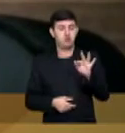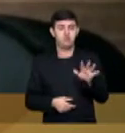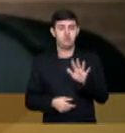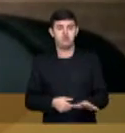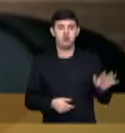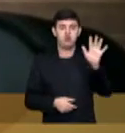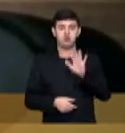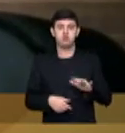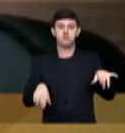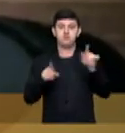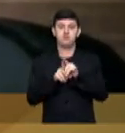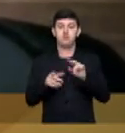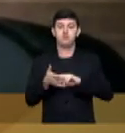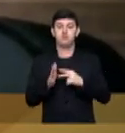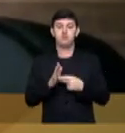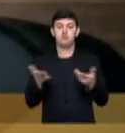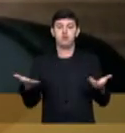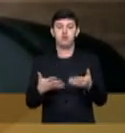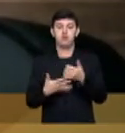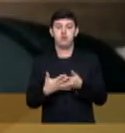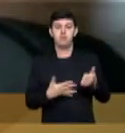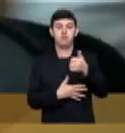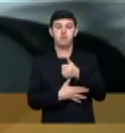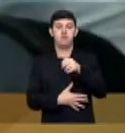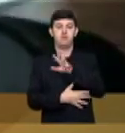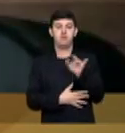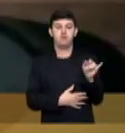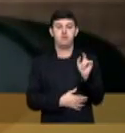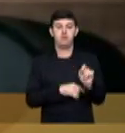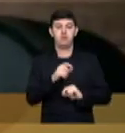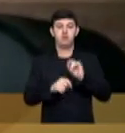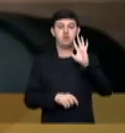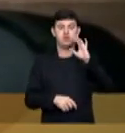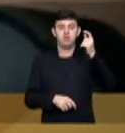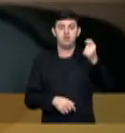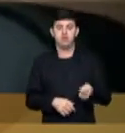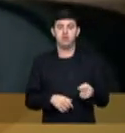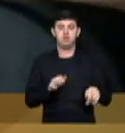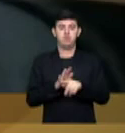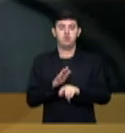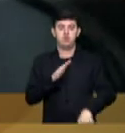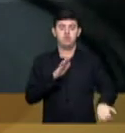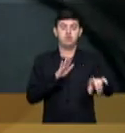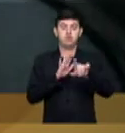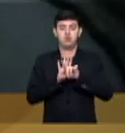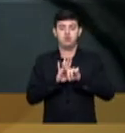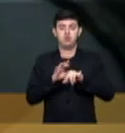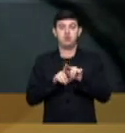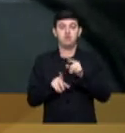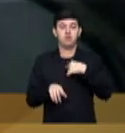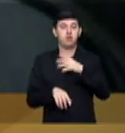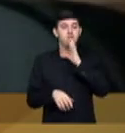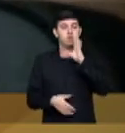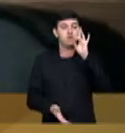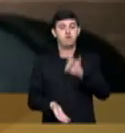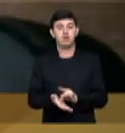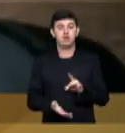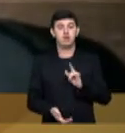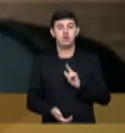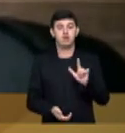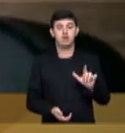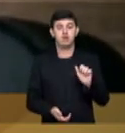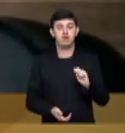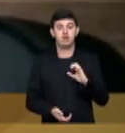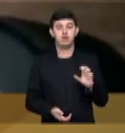portanto, de privilegiar a definição dada pelo legislador, reconhecendo que eventual lacuna deve